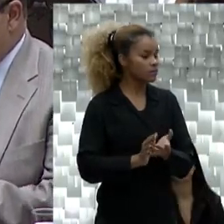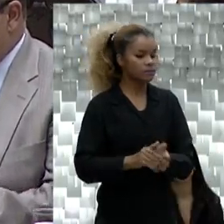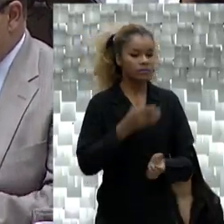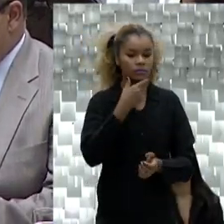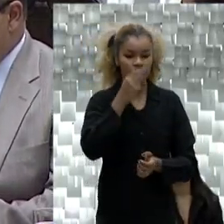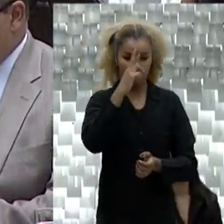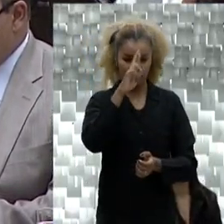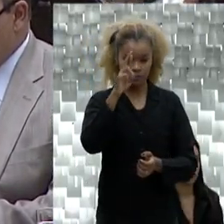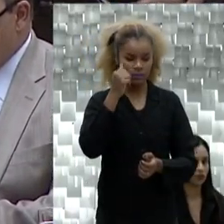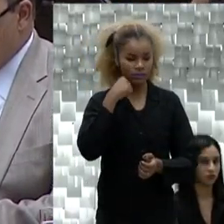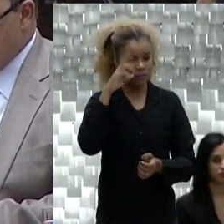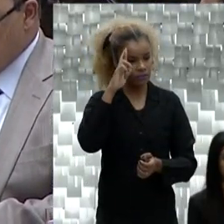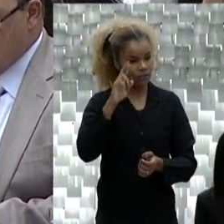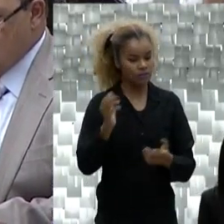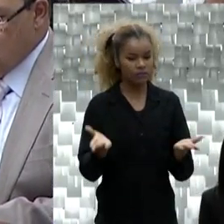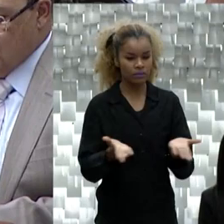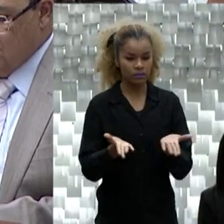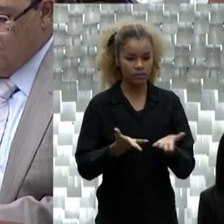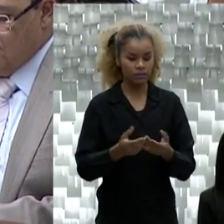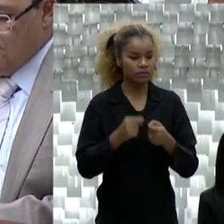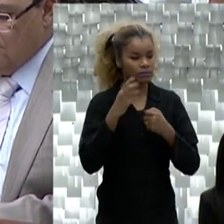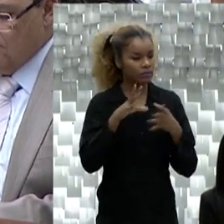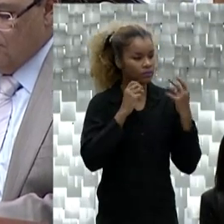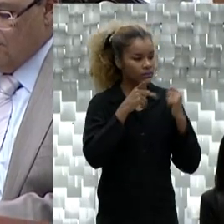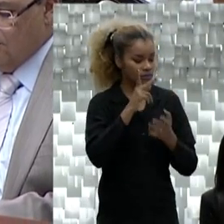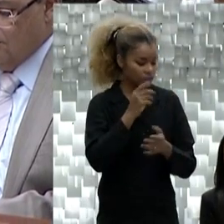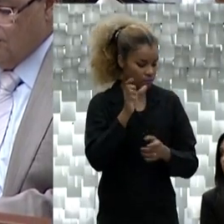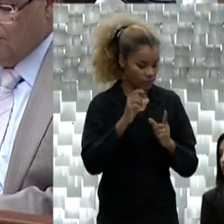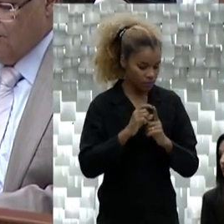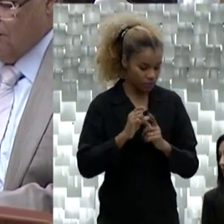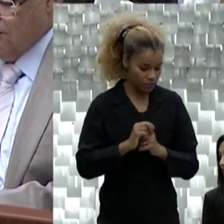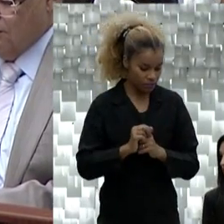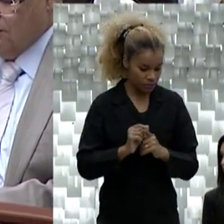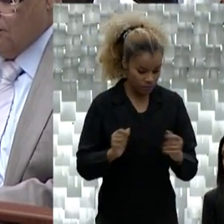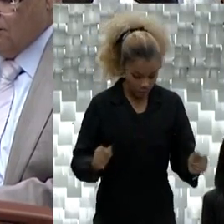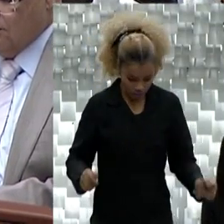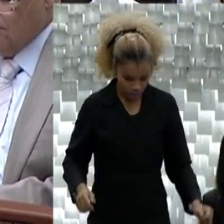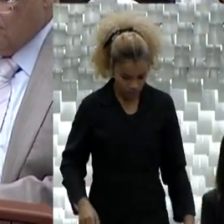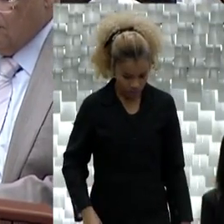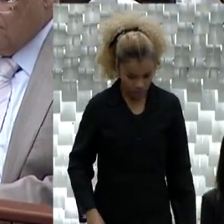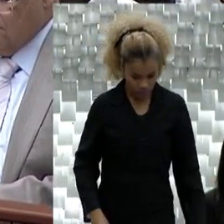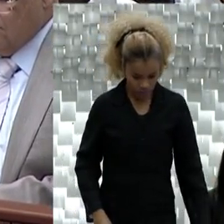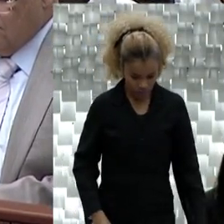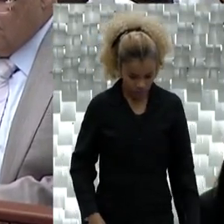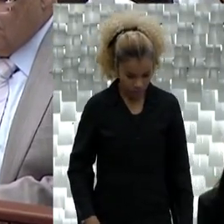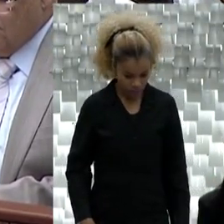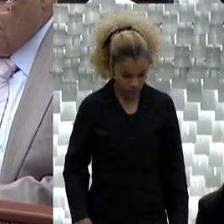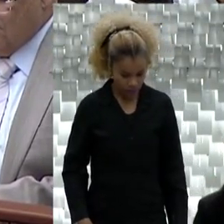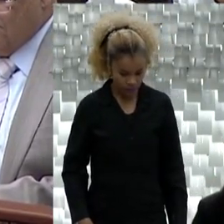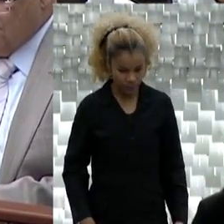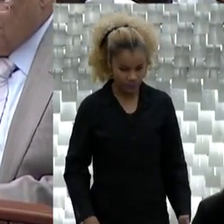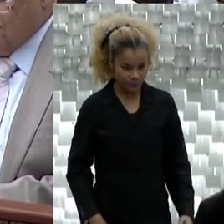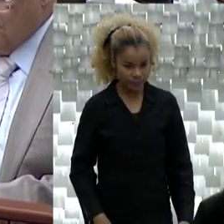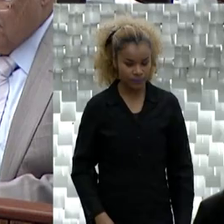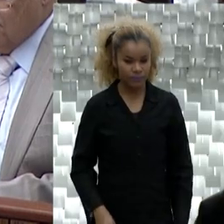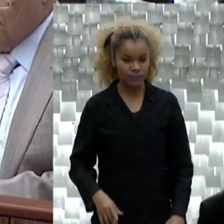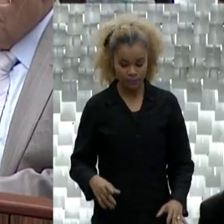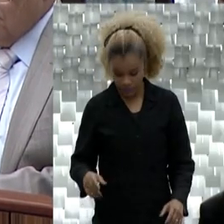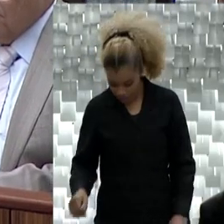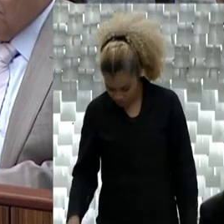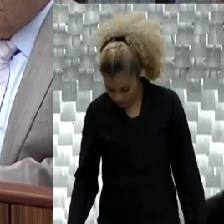Senhoras e senhores, ouviremos agora as palavras do presidente dos Correios, General Juarez Cunha.